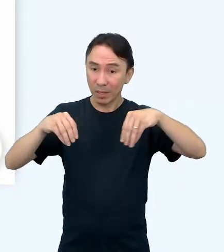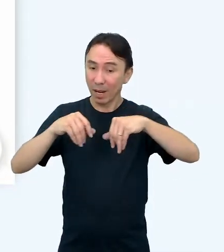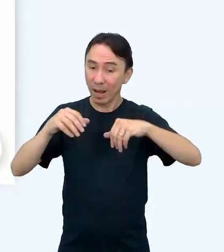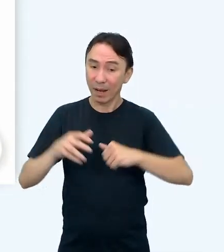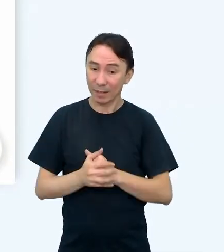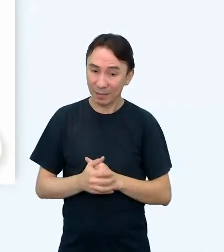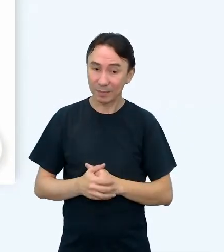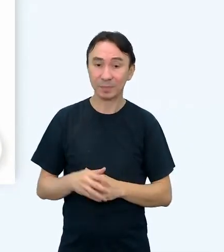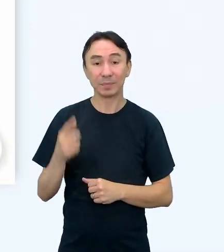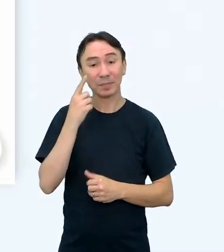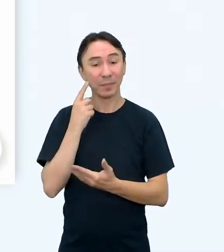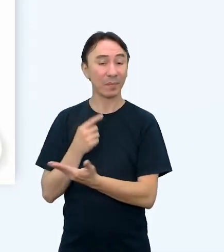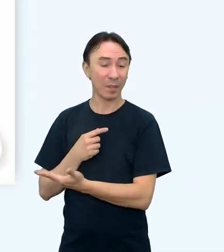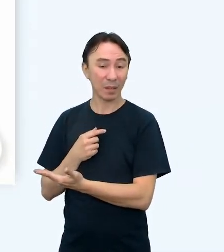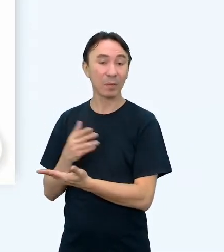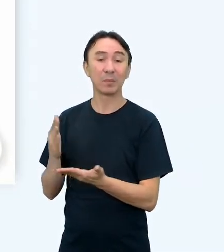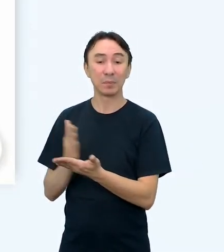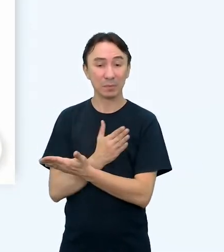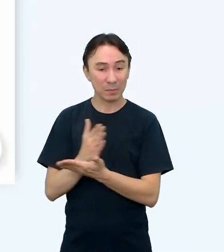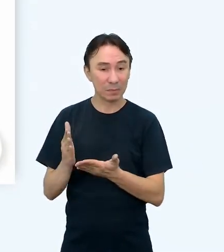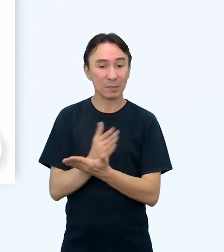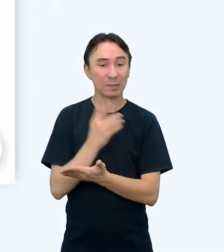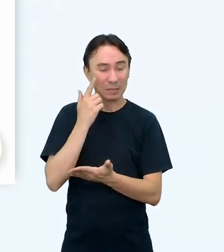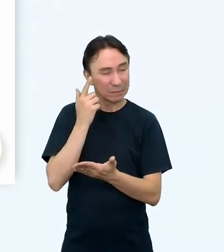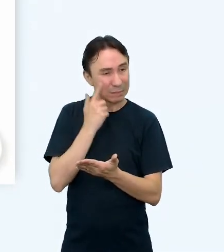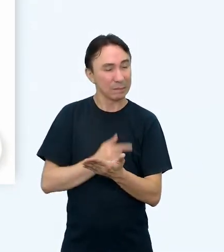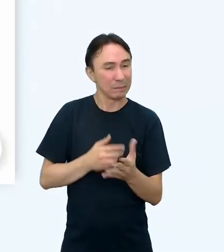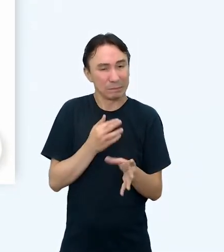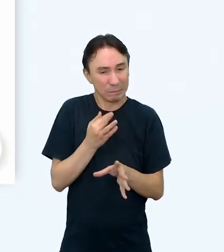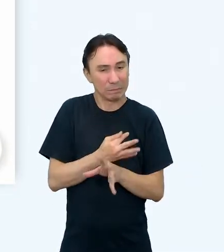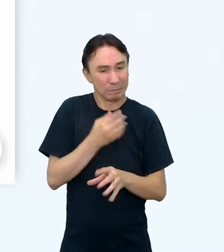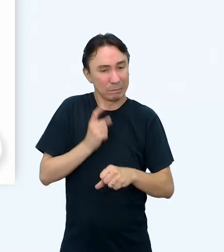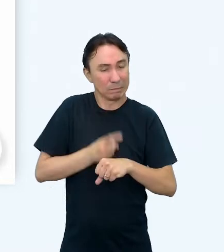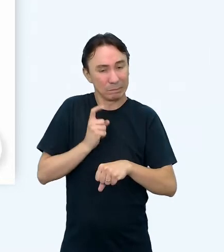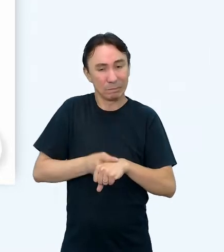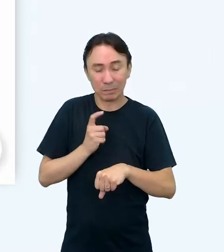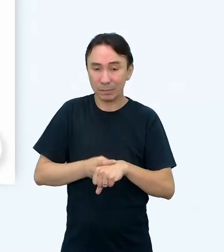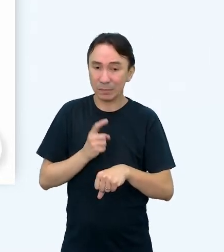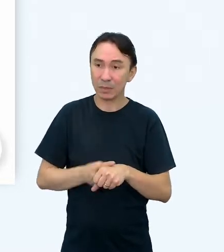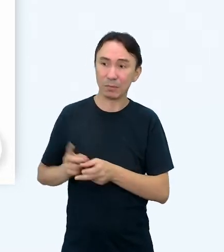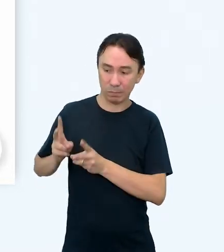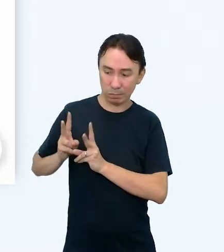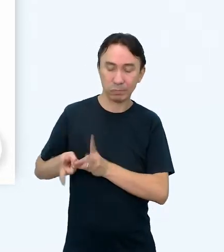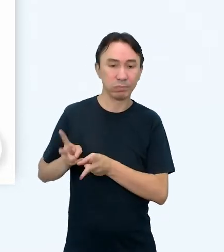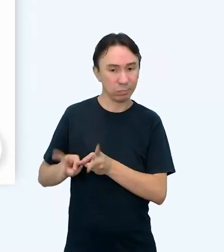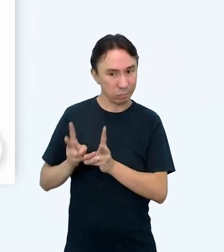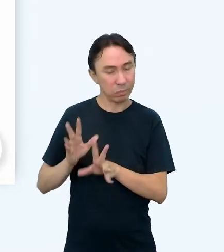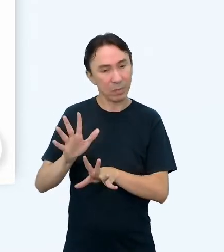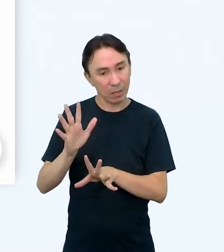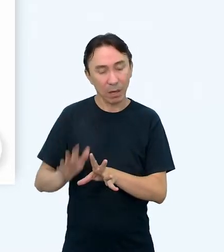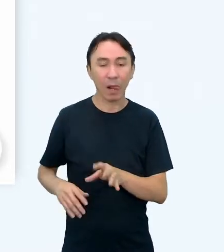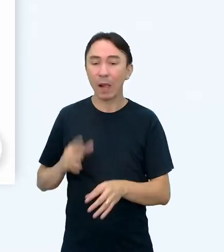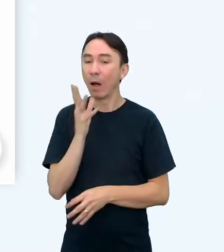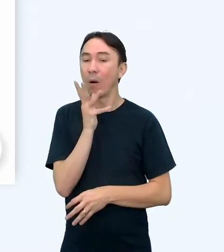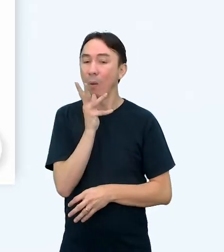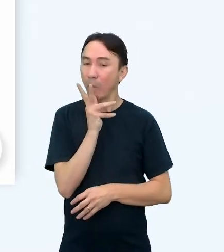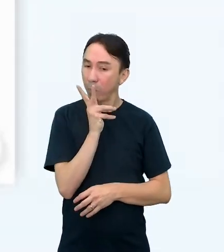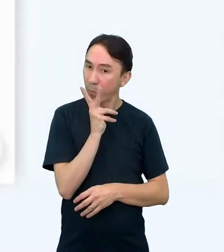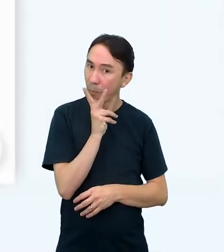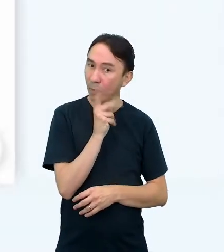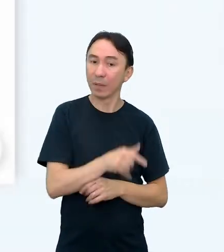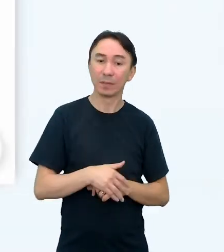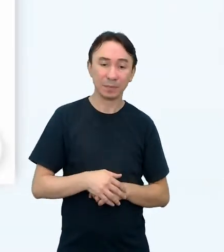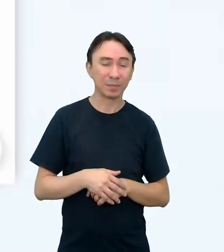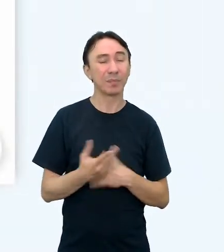processo, os fragmentos mais resistentes mantêm por mais tempo a sua composição original. Estes são denominados minerais primários,